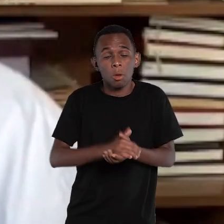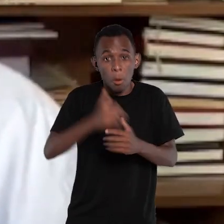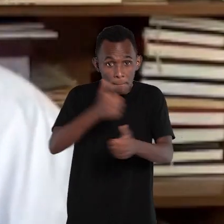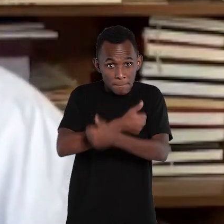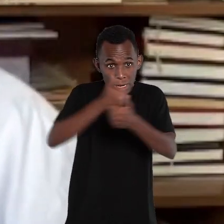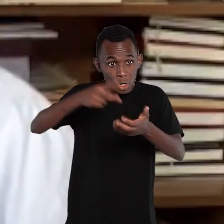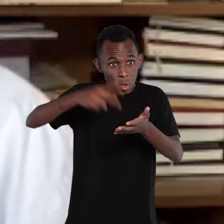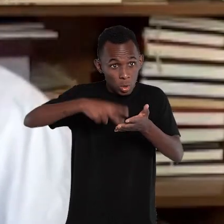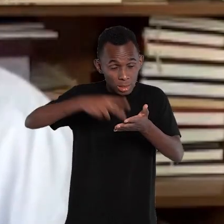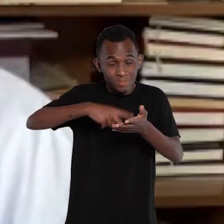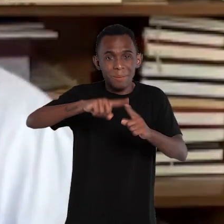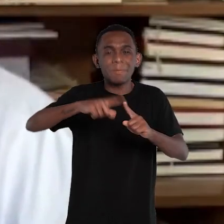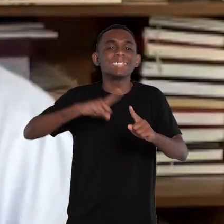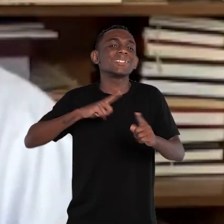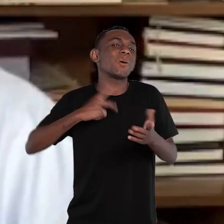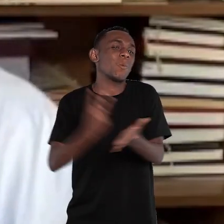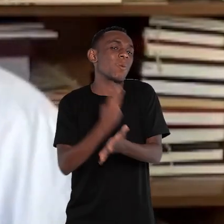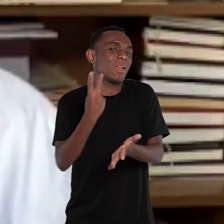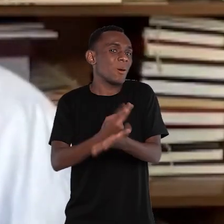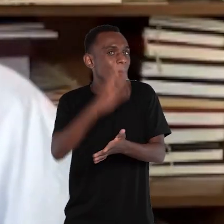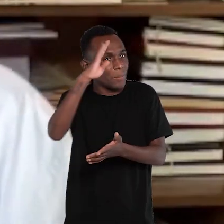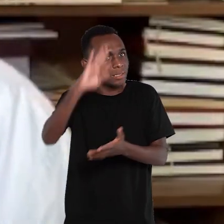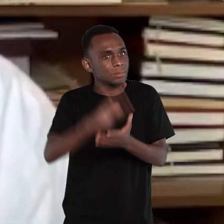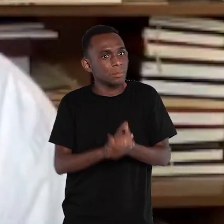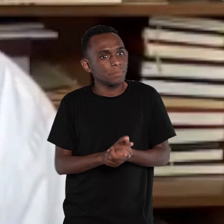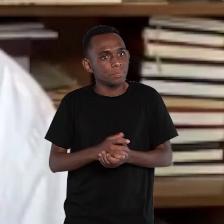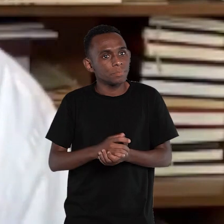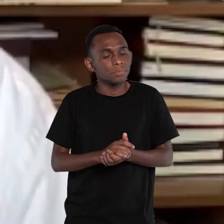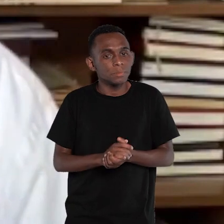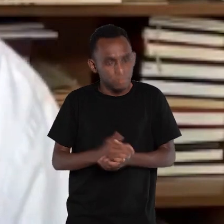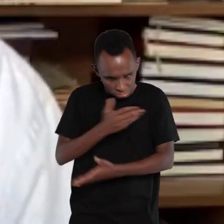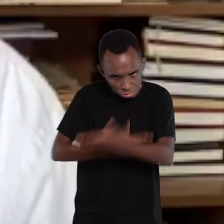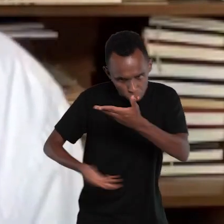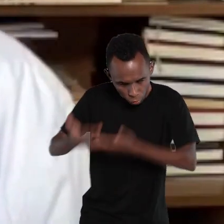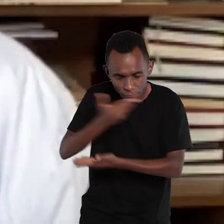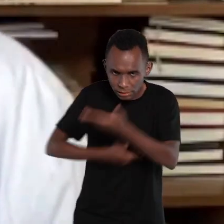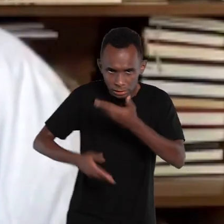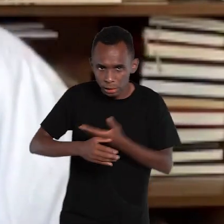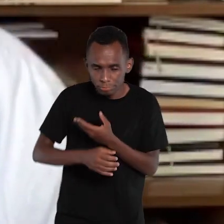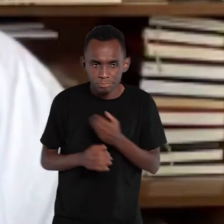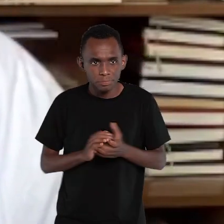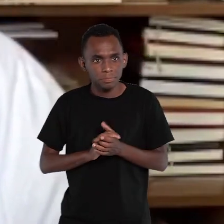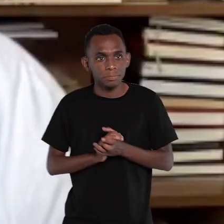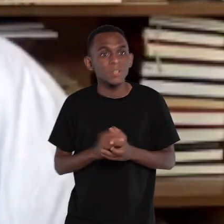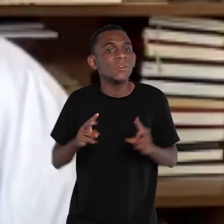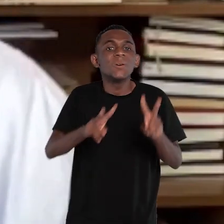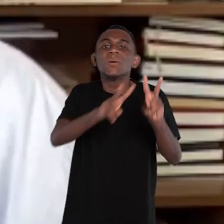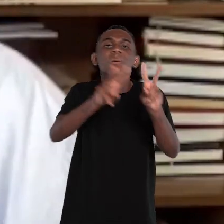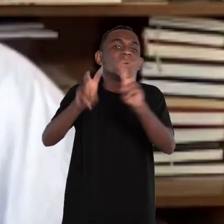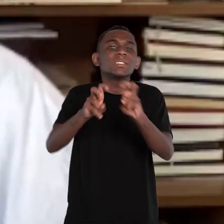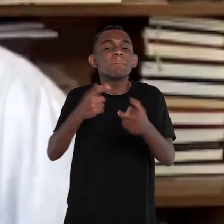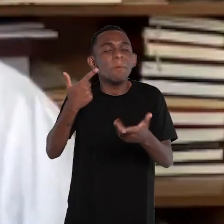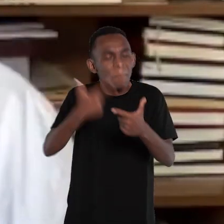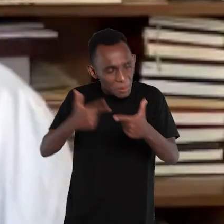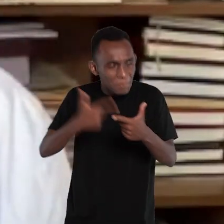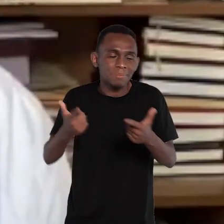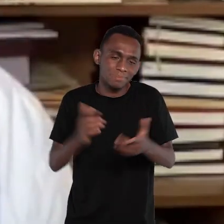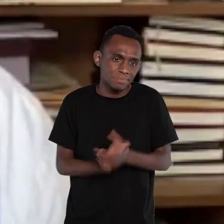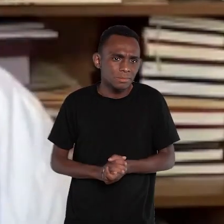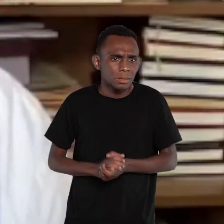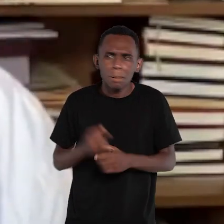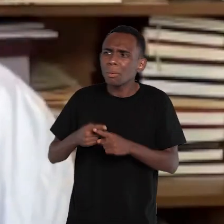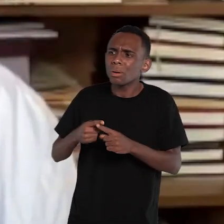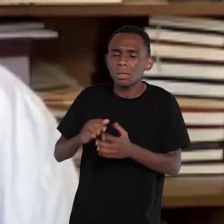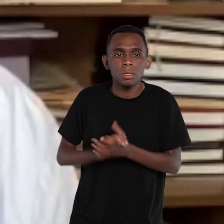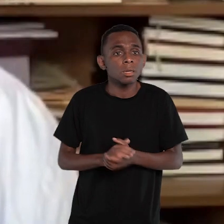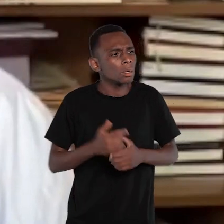seu melhor livro, mas tem um erro fundamental. Eu peguei uma caneta e um papel, falei: vamos consertar, dá tempo. Ele falou: o título. Eu falei: o que tem o